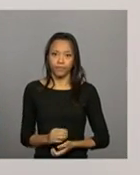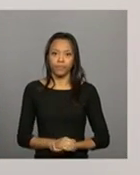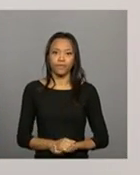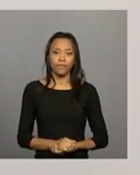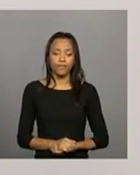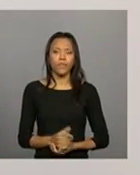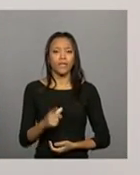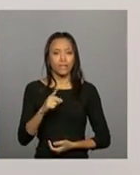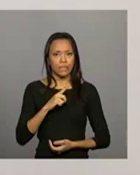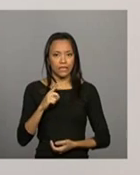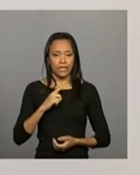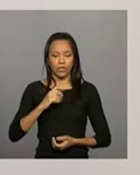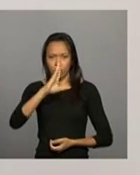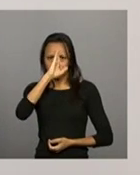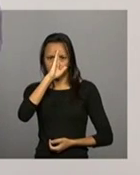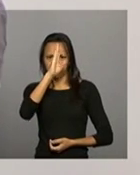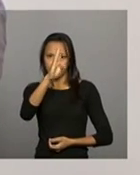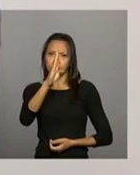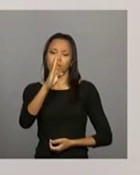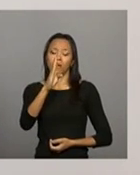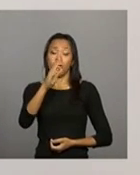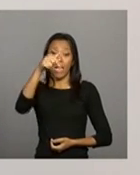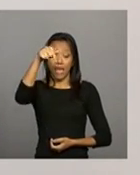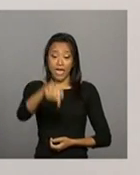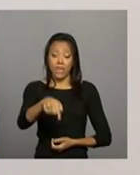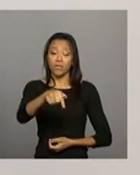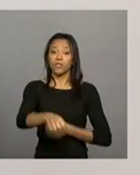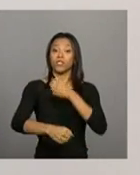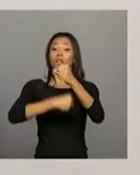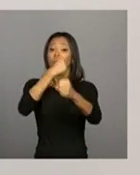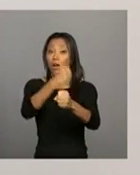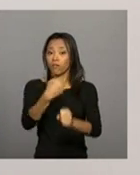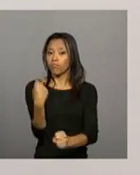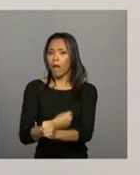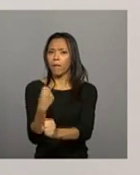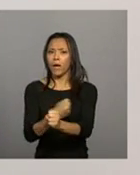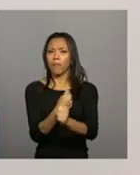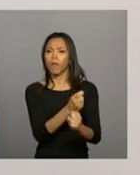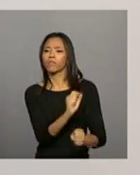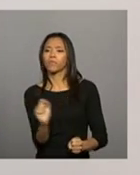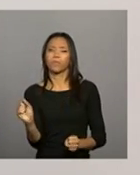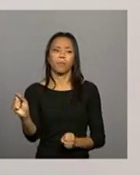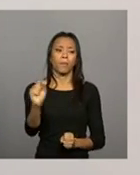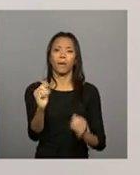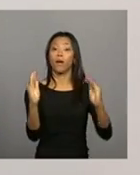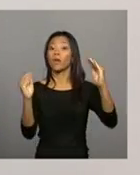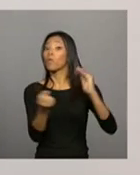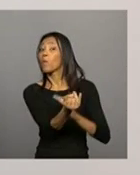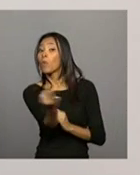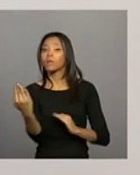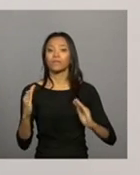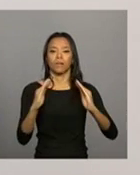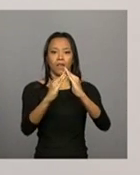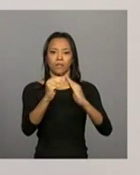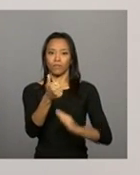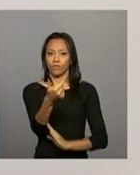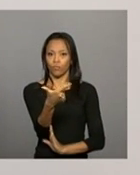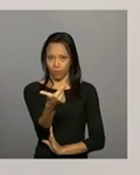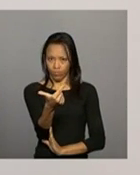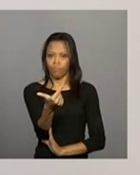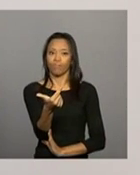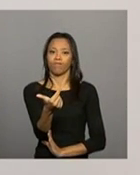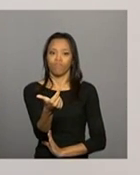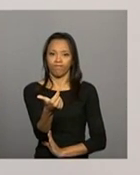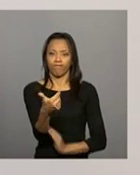tem como premissa. Este ano são 12 casas que nós inauguraremos.